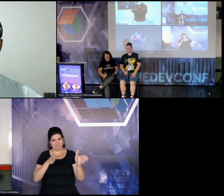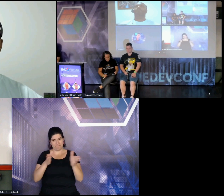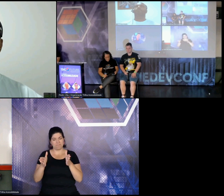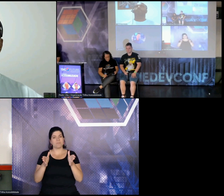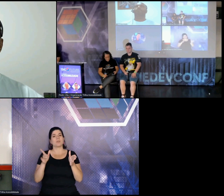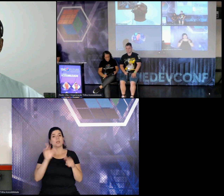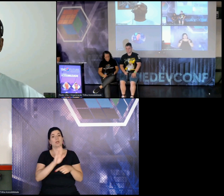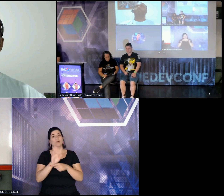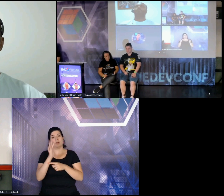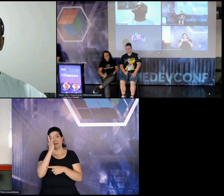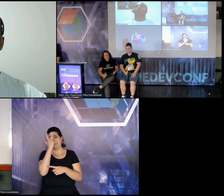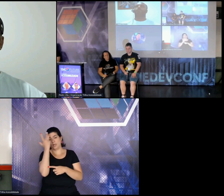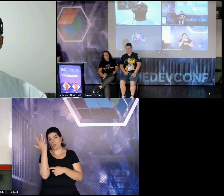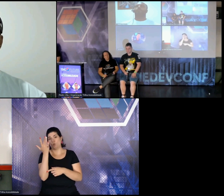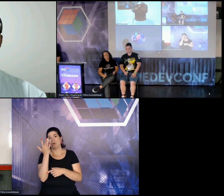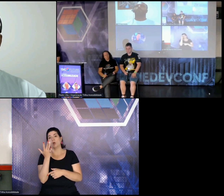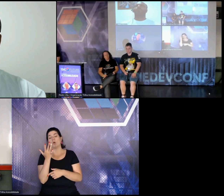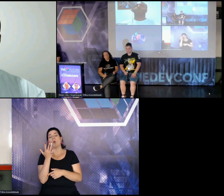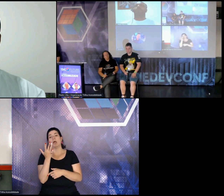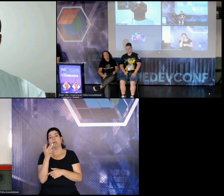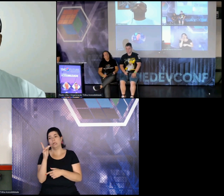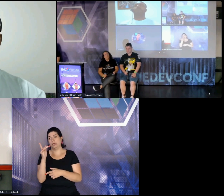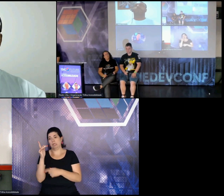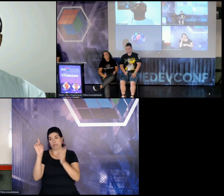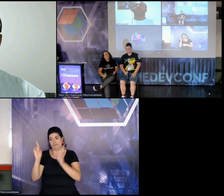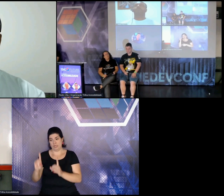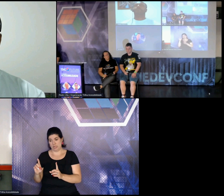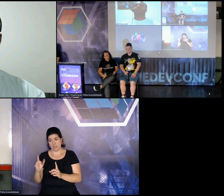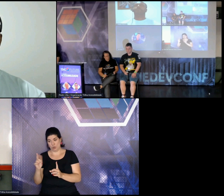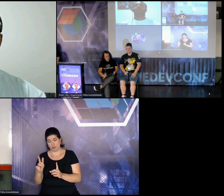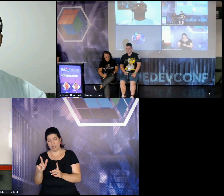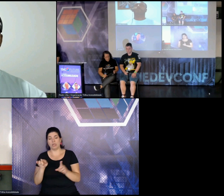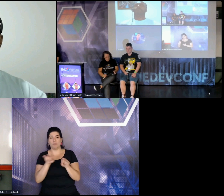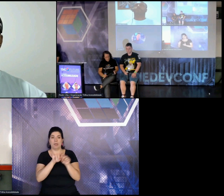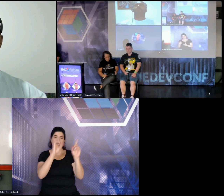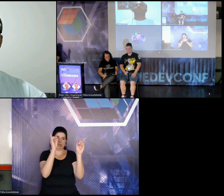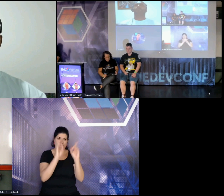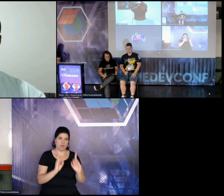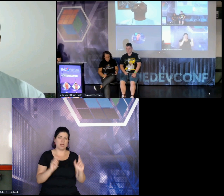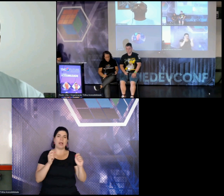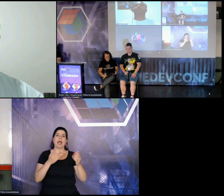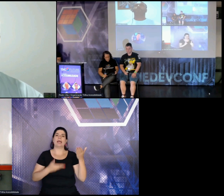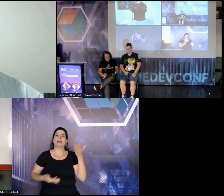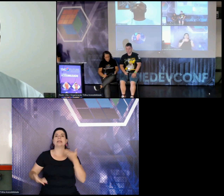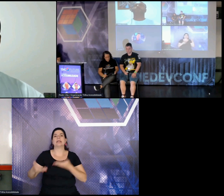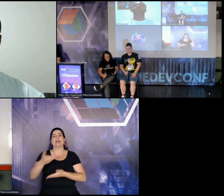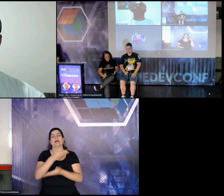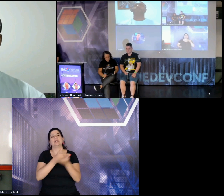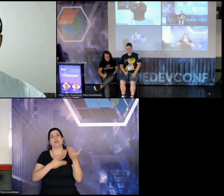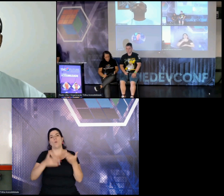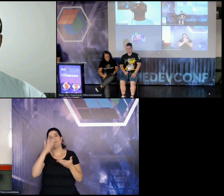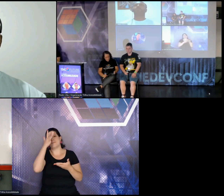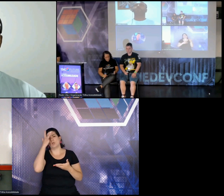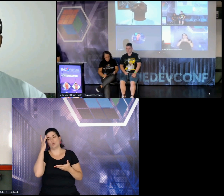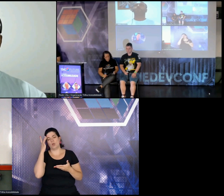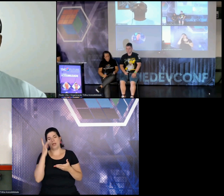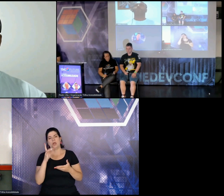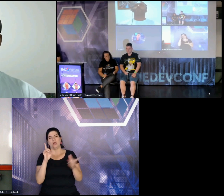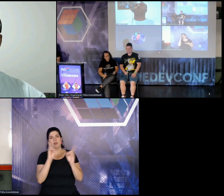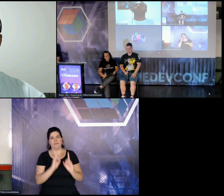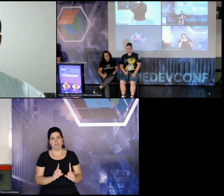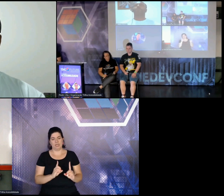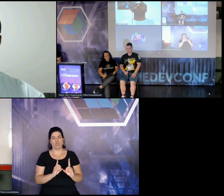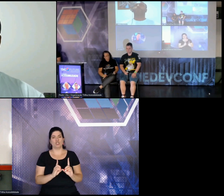vida de pessoas sem deficiência também, além de possibilitar a interação de pessoas com deficiência,